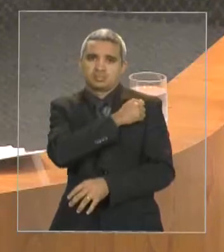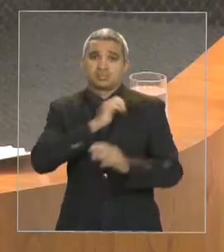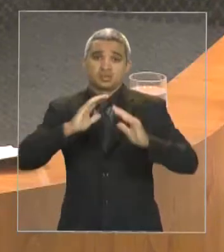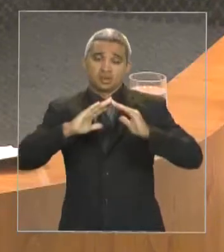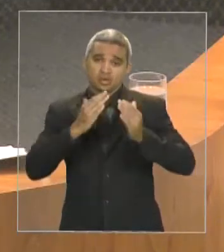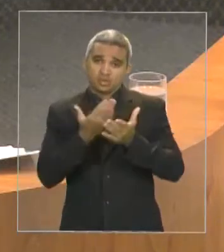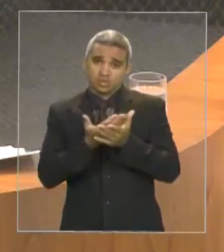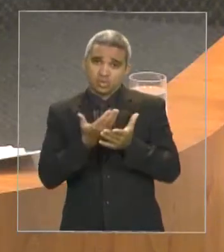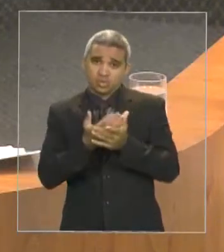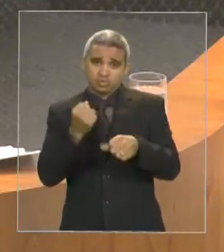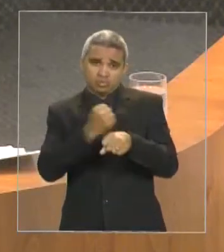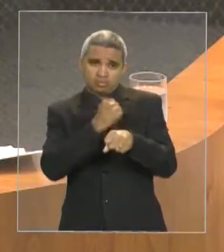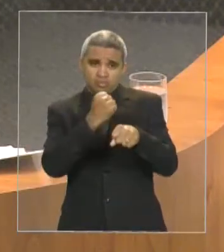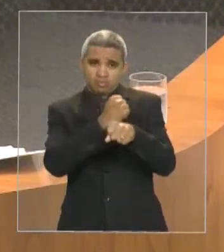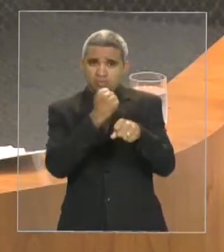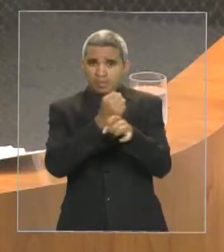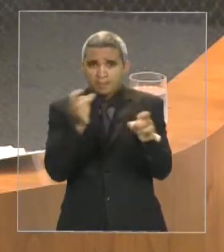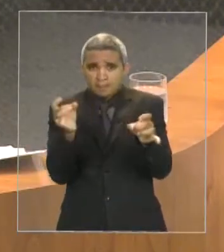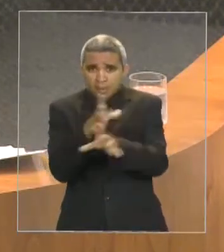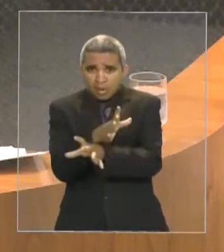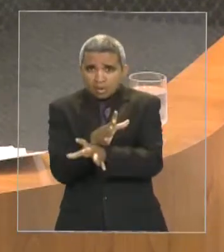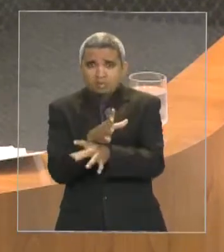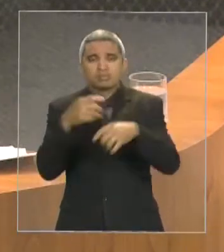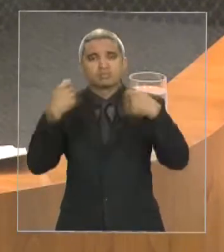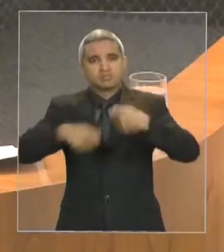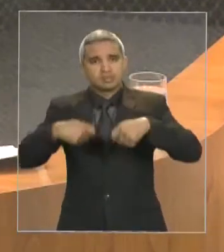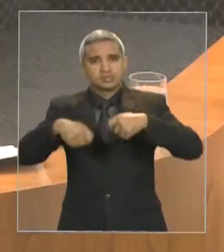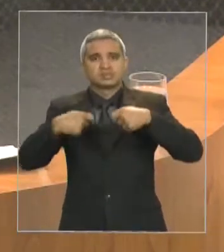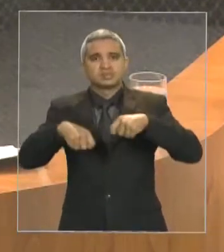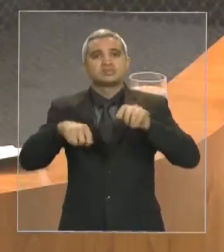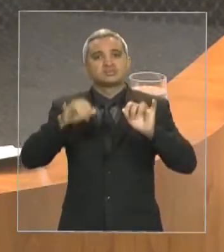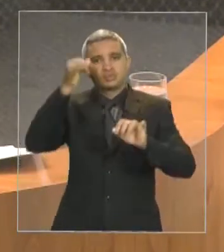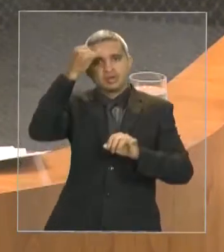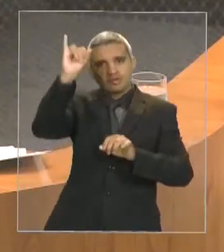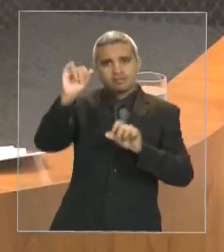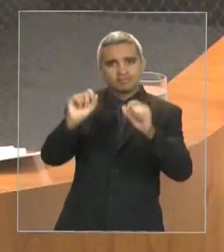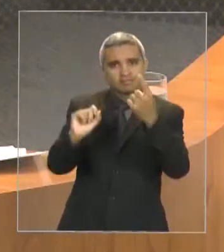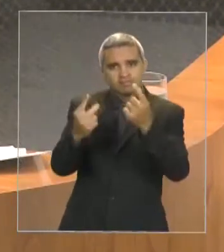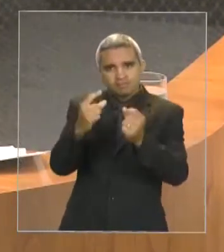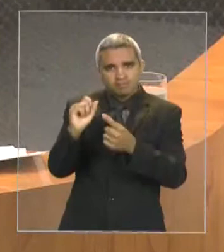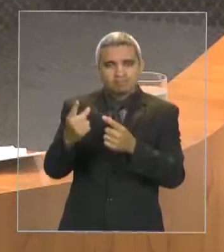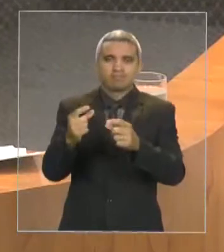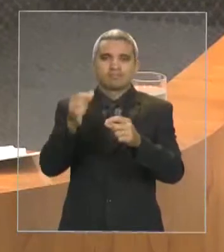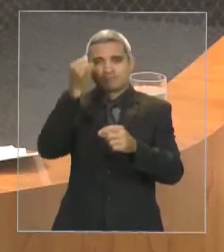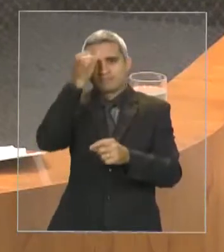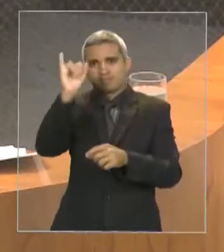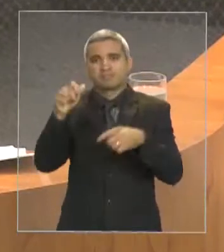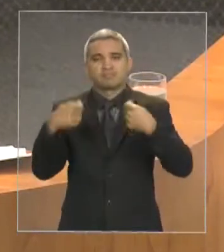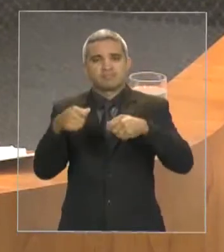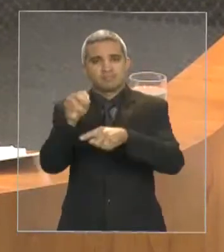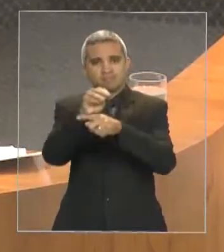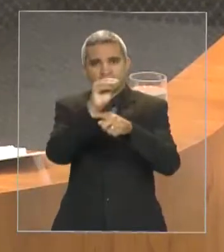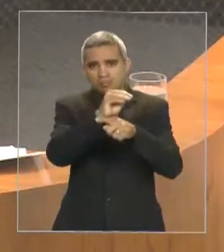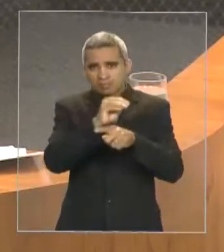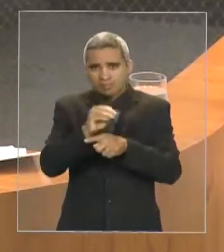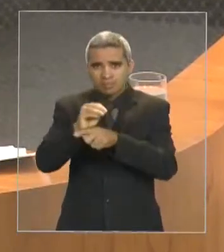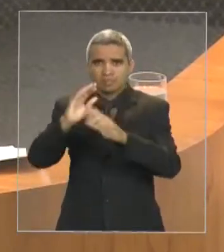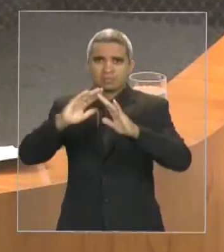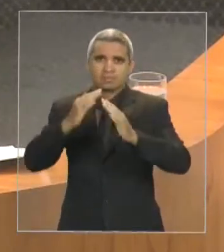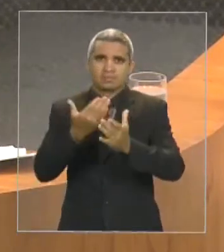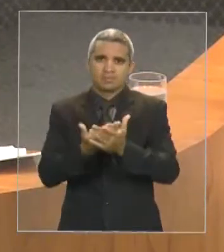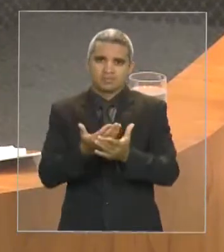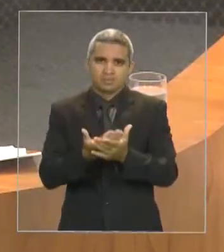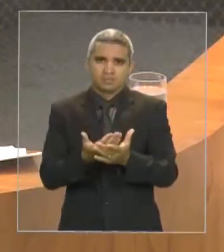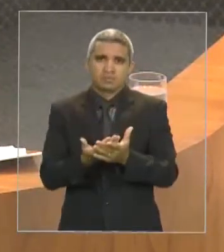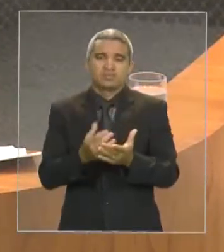depois de ser construída, precisa ser preservada. E é importante que a gente tenha o comprometimento não só dos alunos, mas